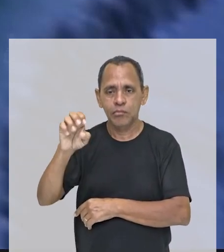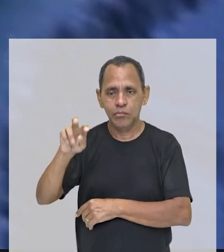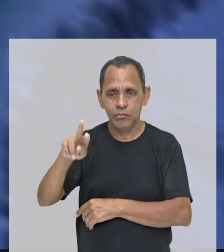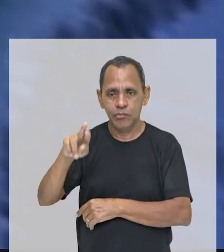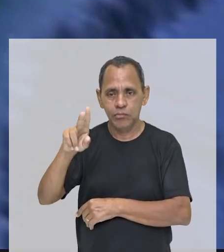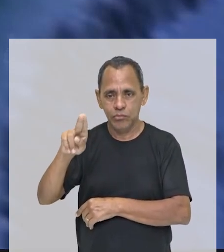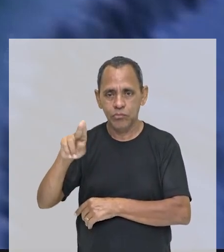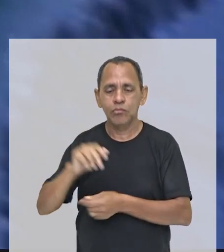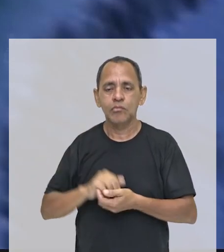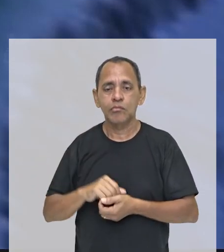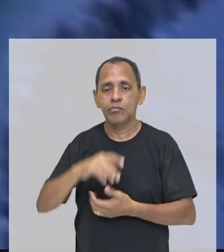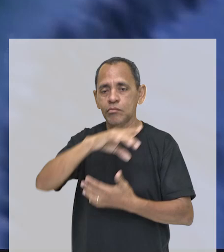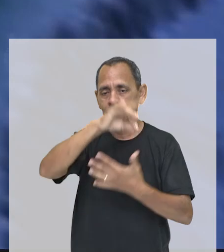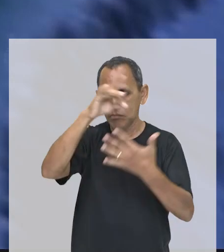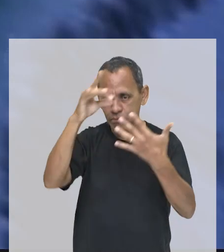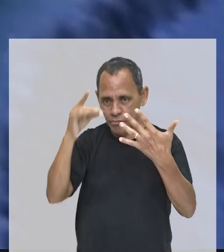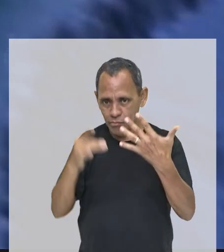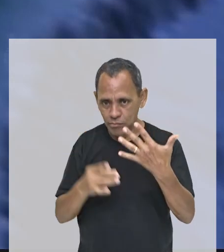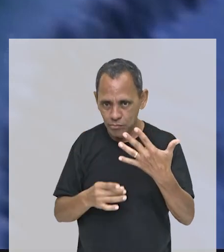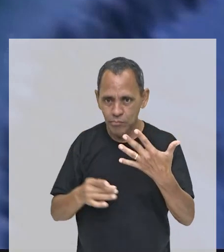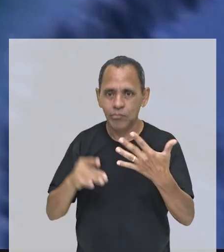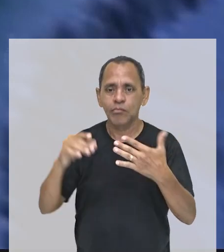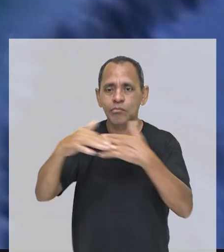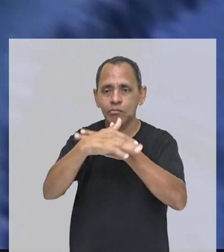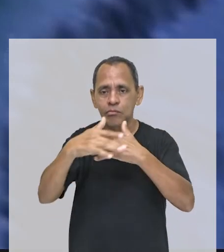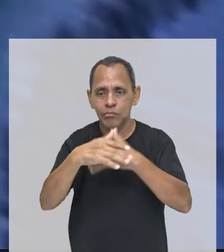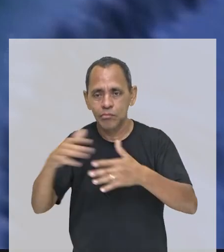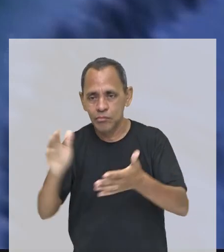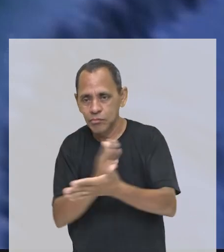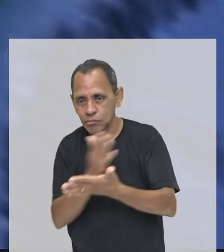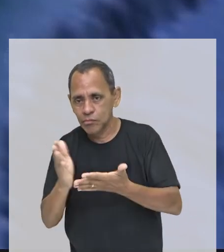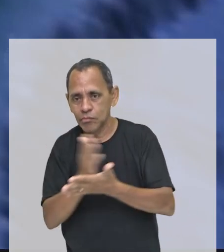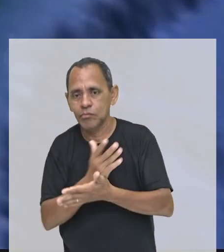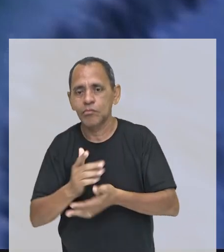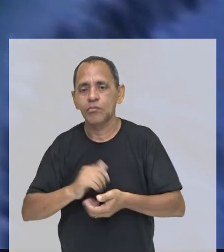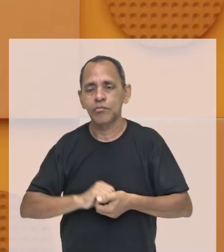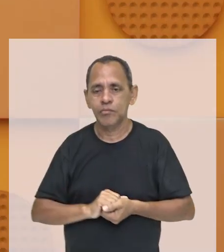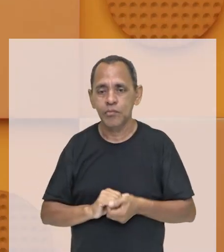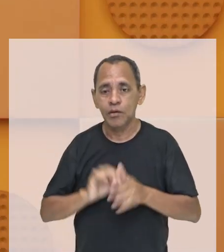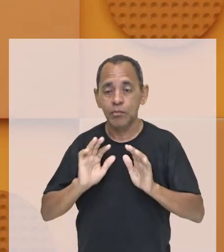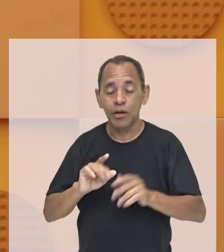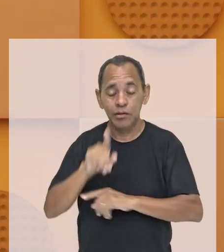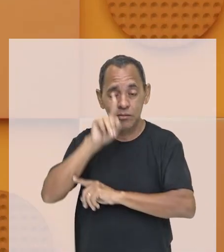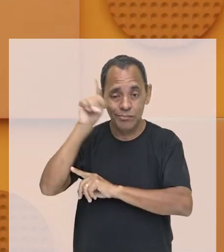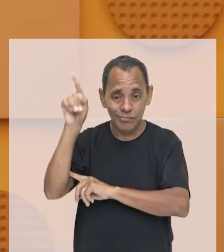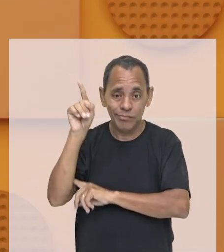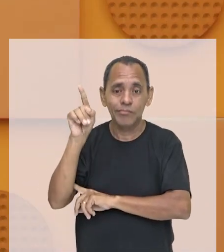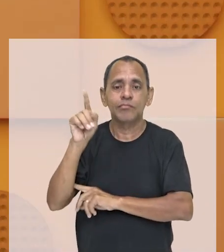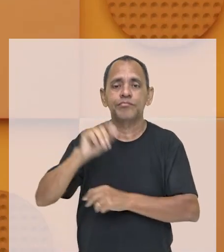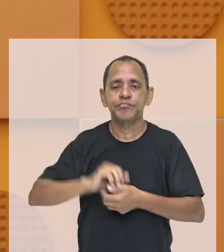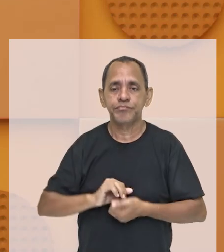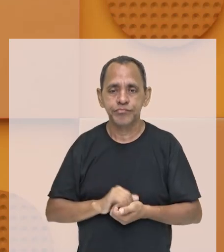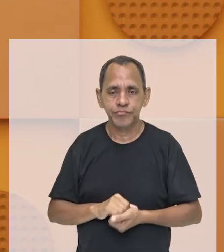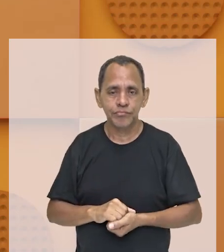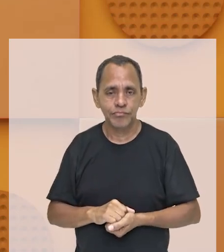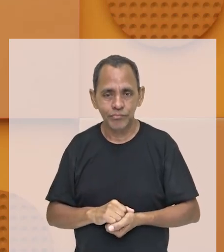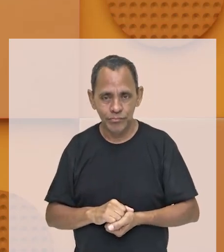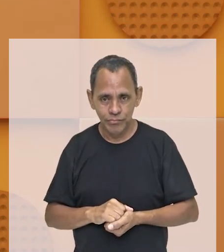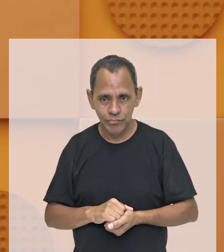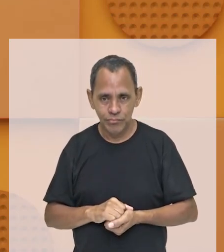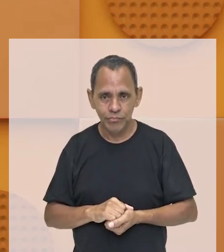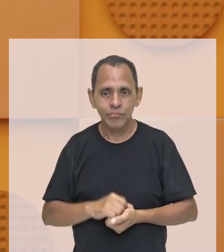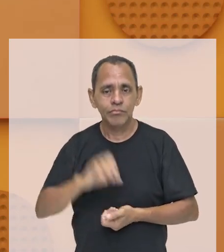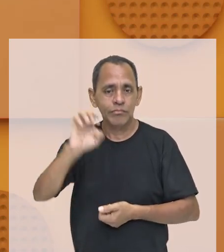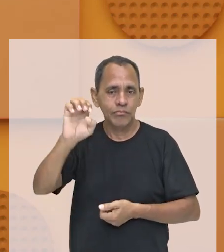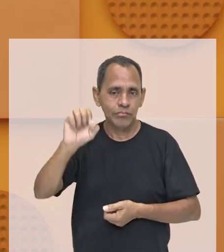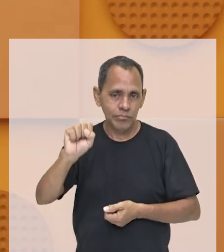temos Tabatinga, temos Santa Rosa ali, mas no caso de Istambul, gente, algo muito interessante. Istambul